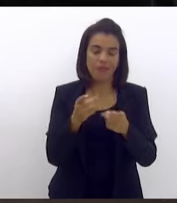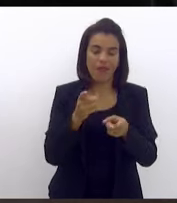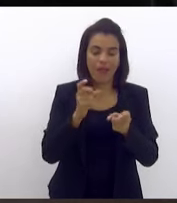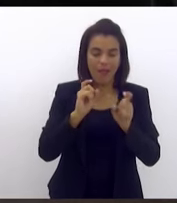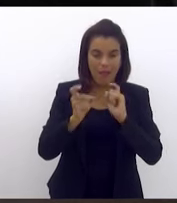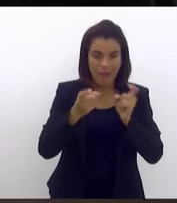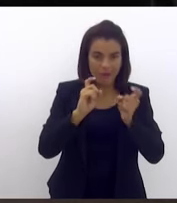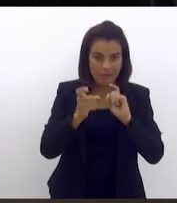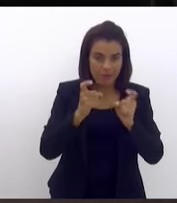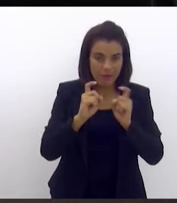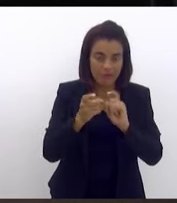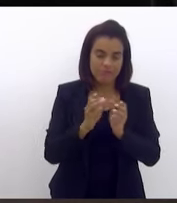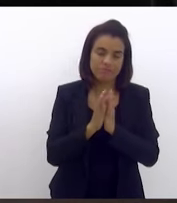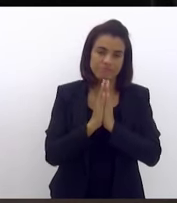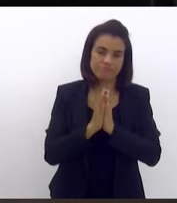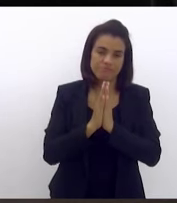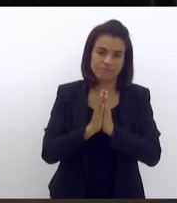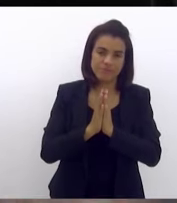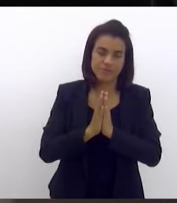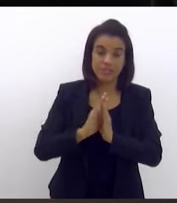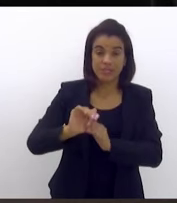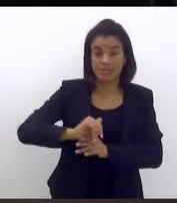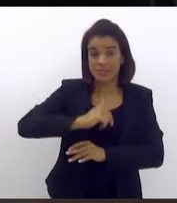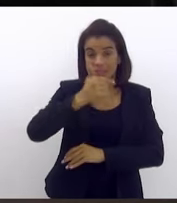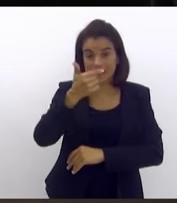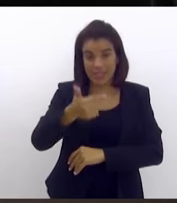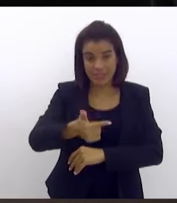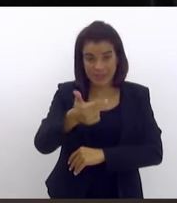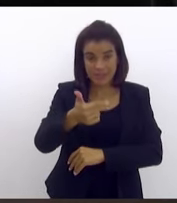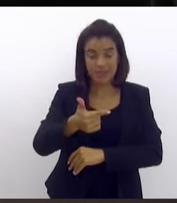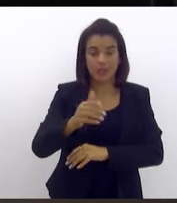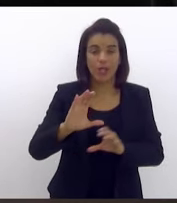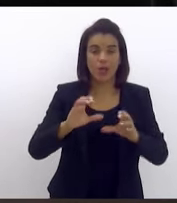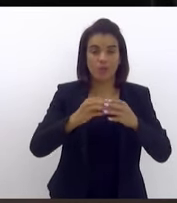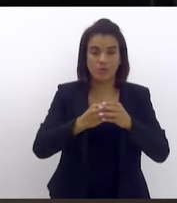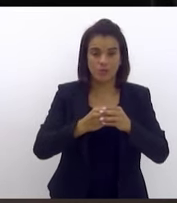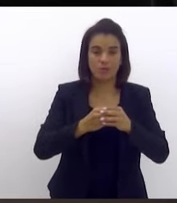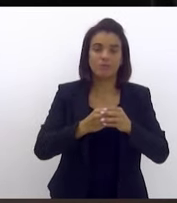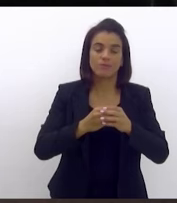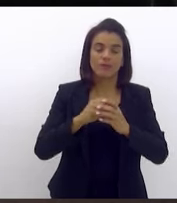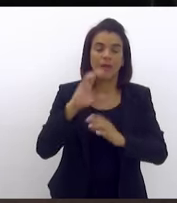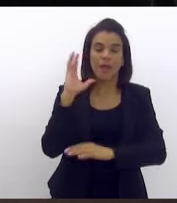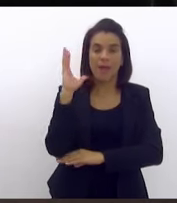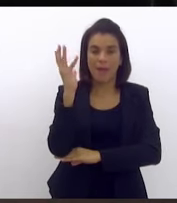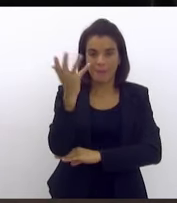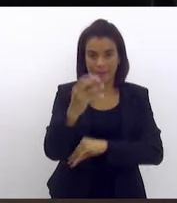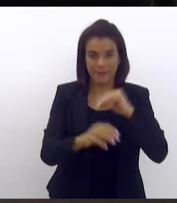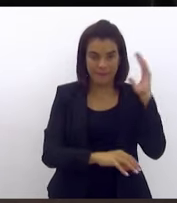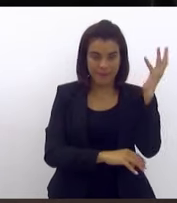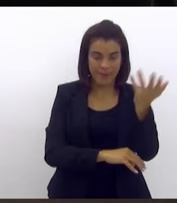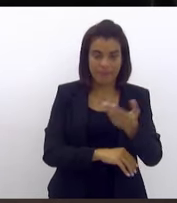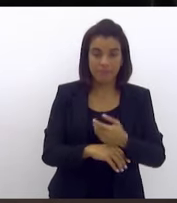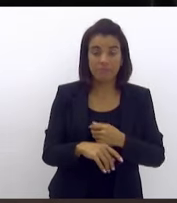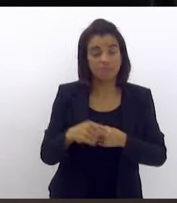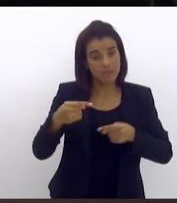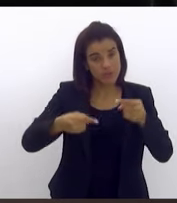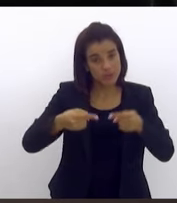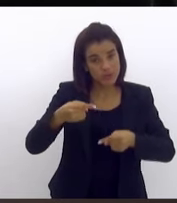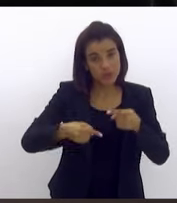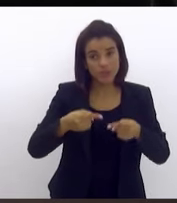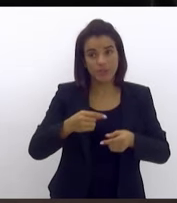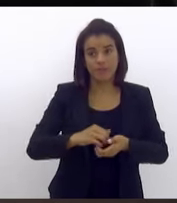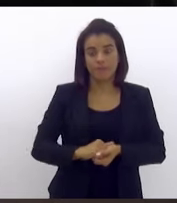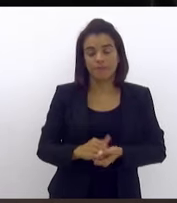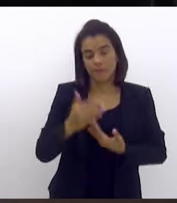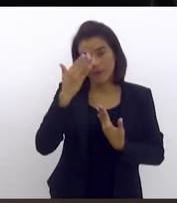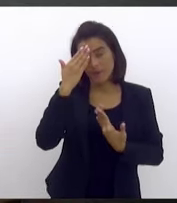próxima vinda aqui na Comissão de Saneamento Ambiental vai ser Águas do Brasil, para discutir esse tema diretamente com os seus